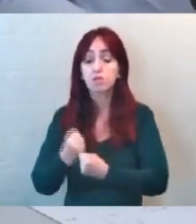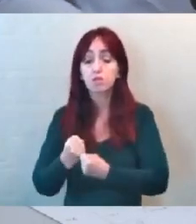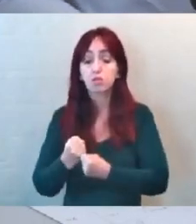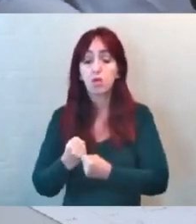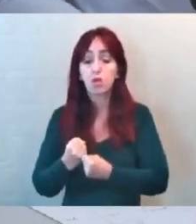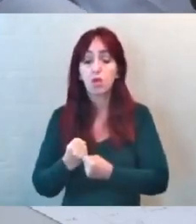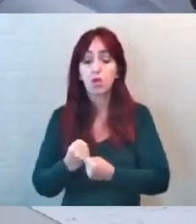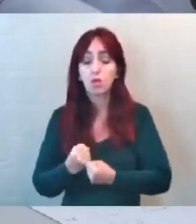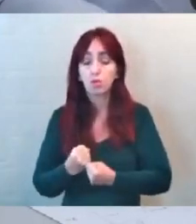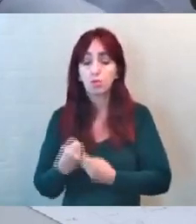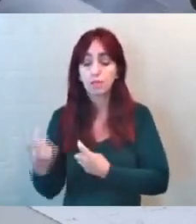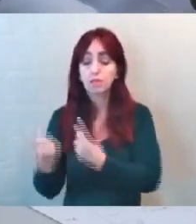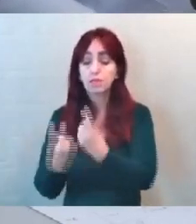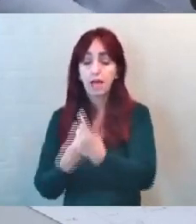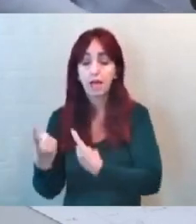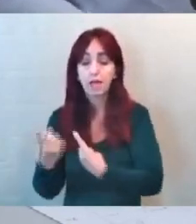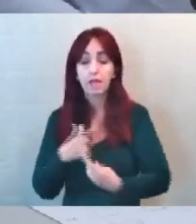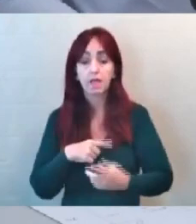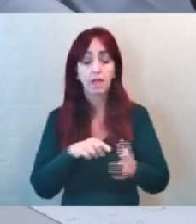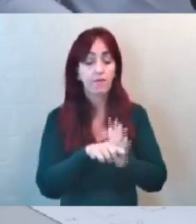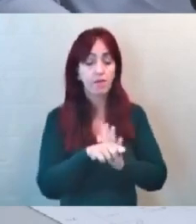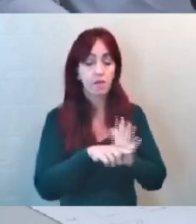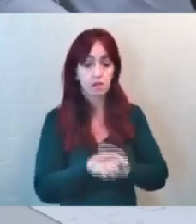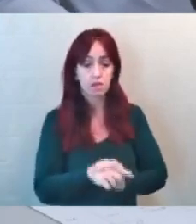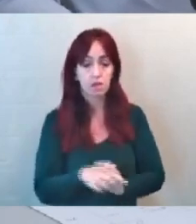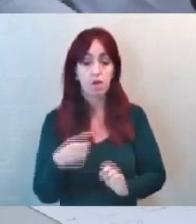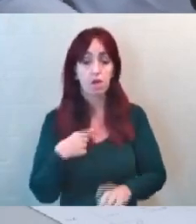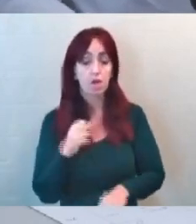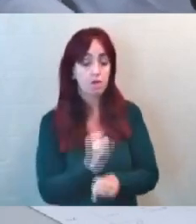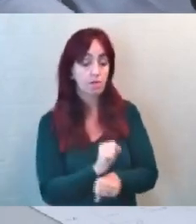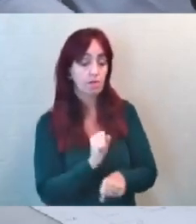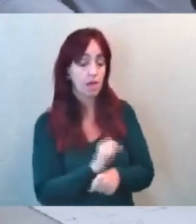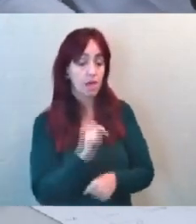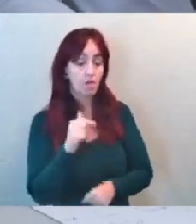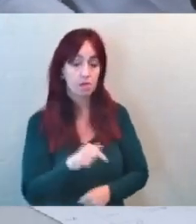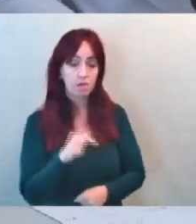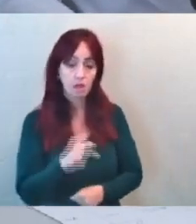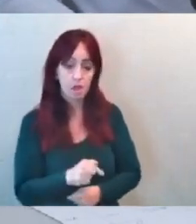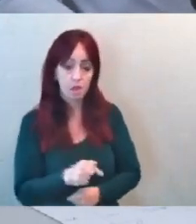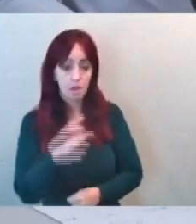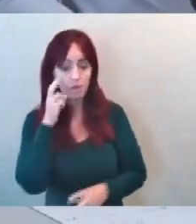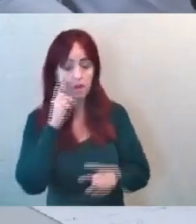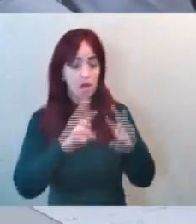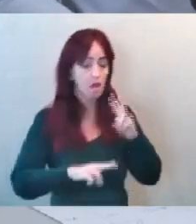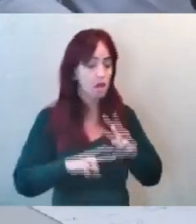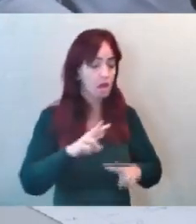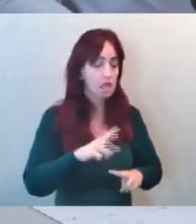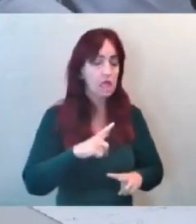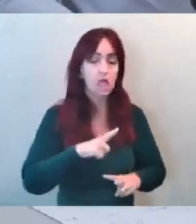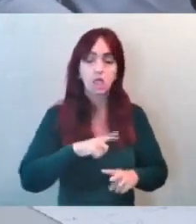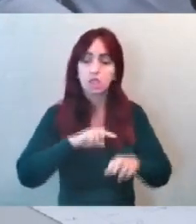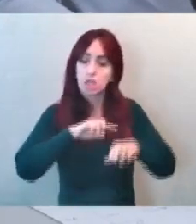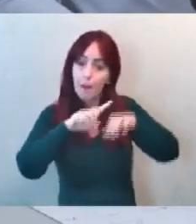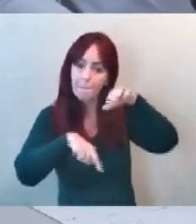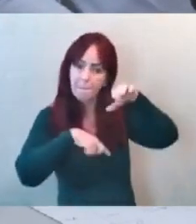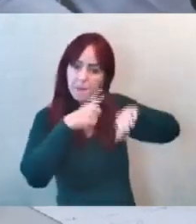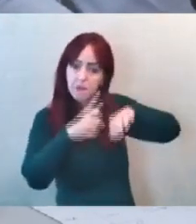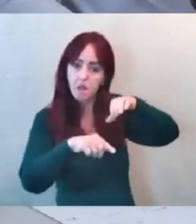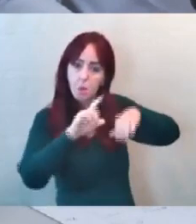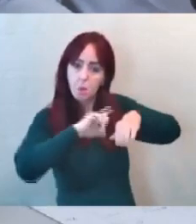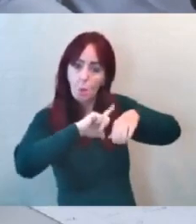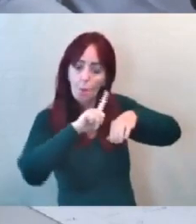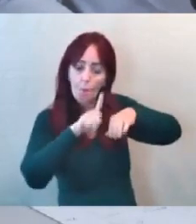quatro, cada ônibus com quatro pneus careca em estado precário. Pode colocar o vídeo? Pode